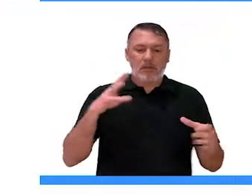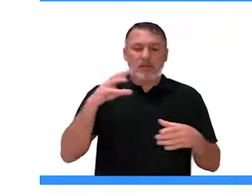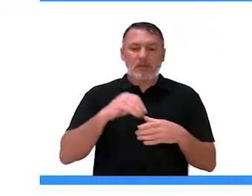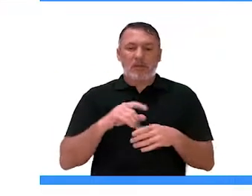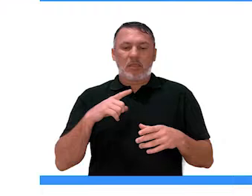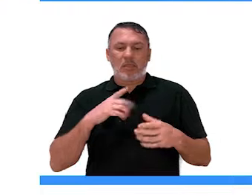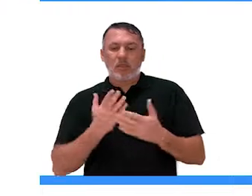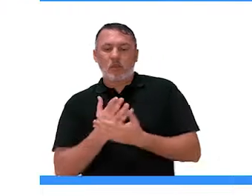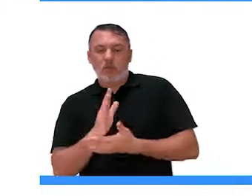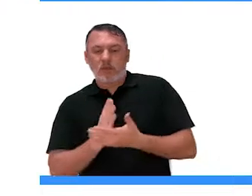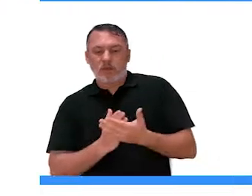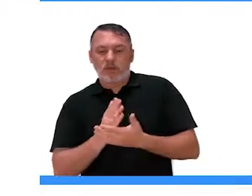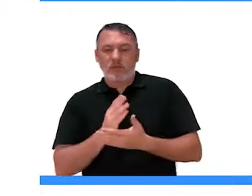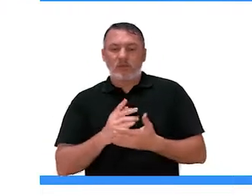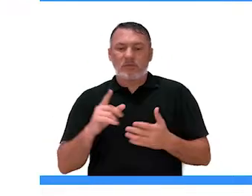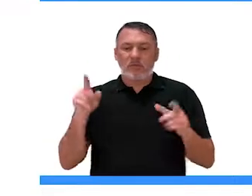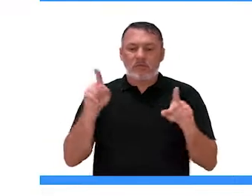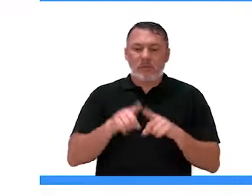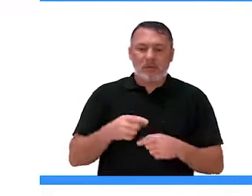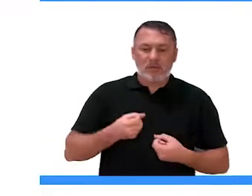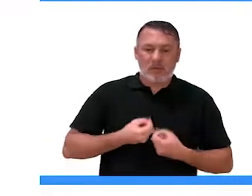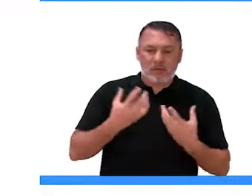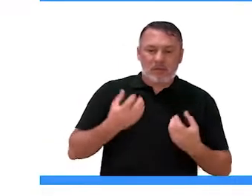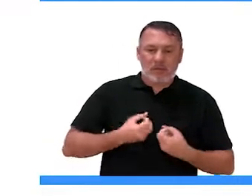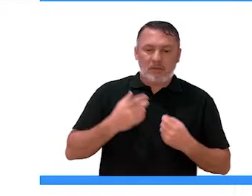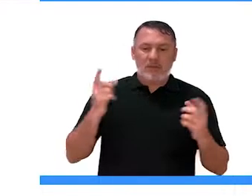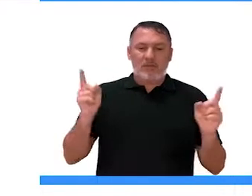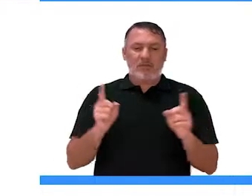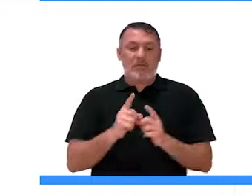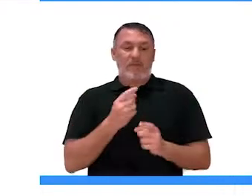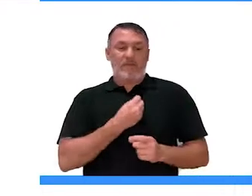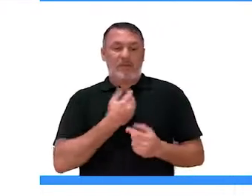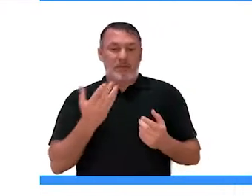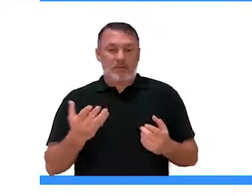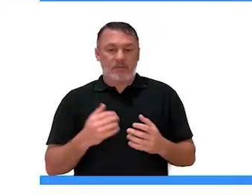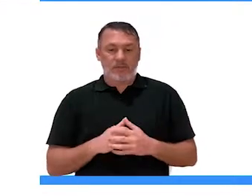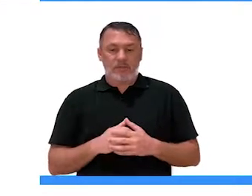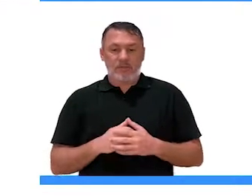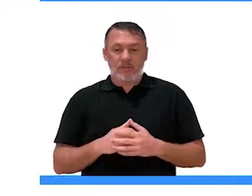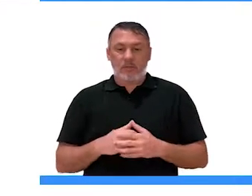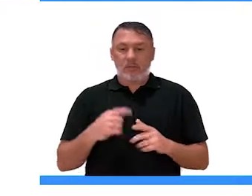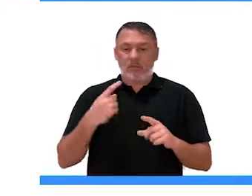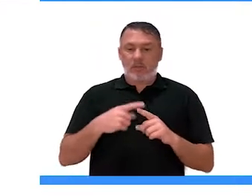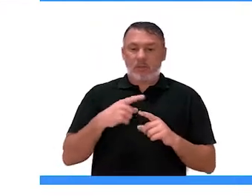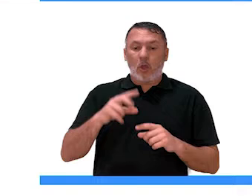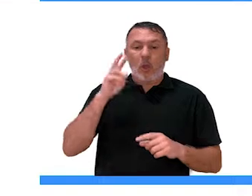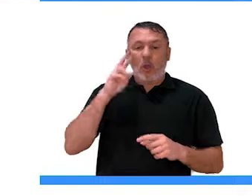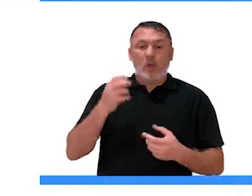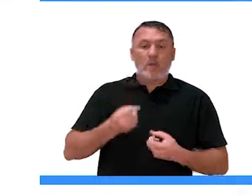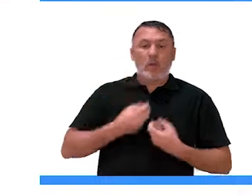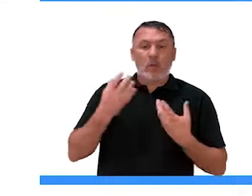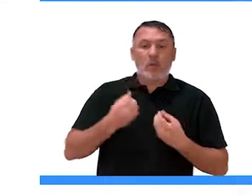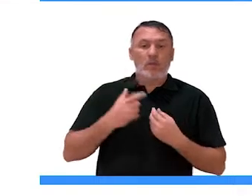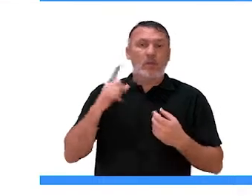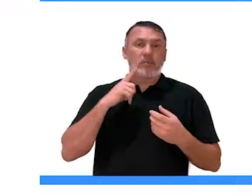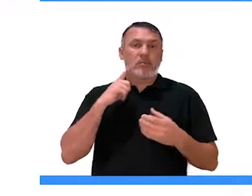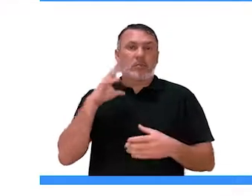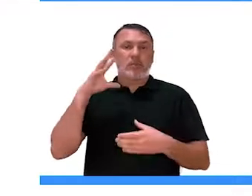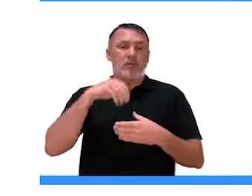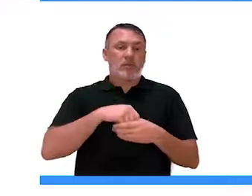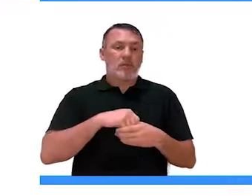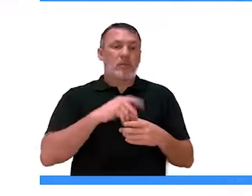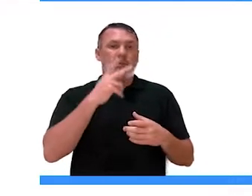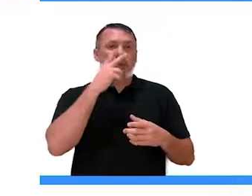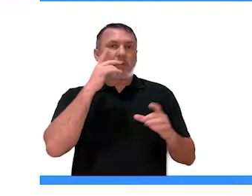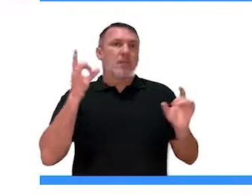de desalento e tédio, me ocorreu o mesmo desabafo de evasão da vida besta. Dessa vez, o poema saiu sem esforço,